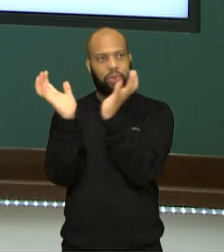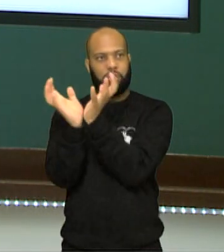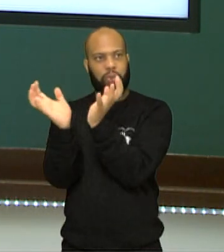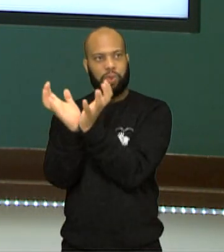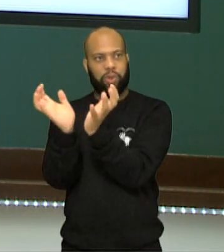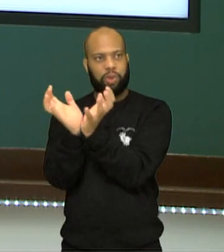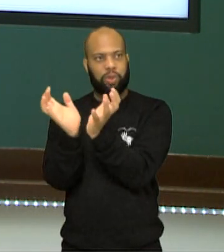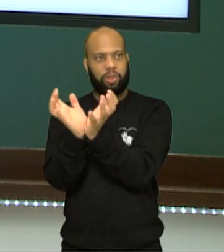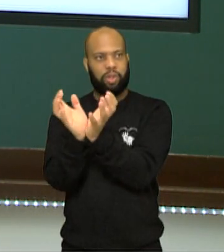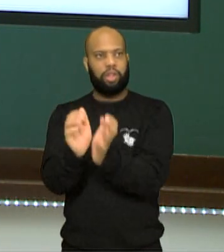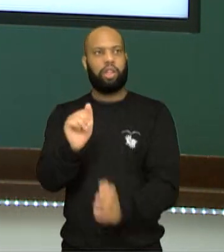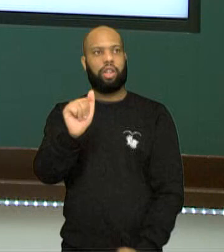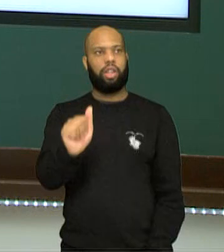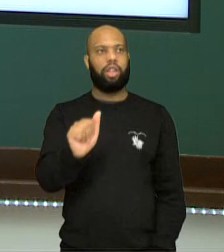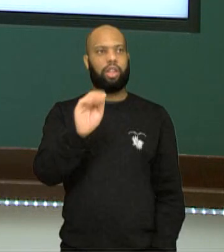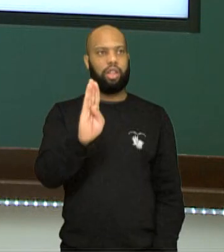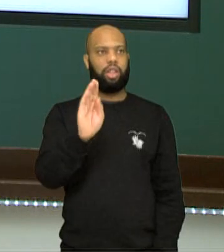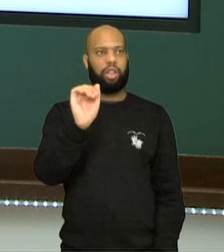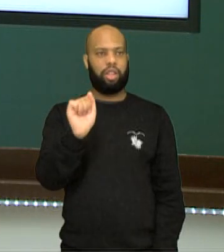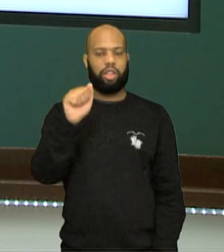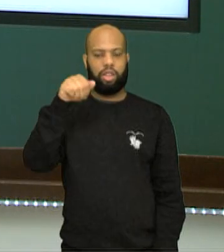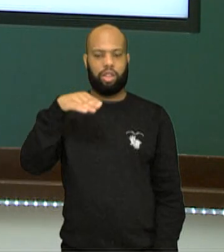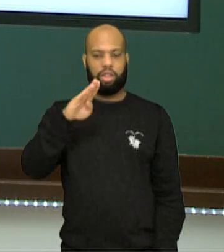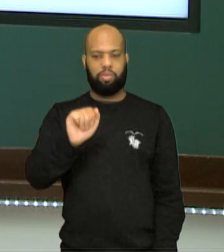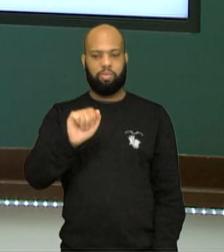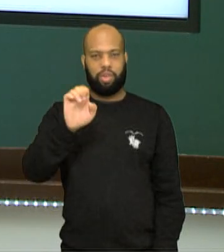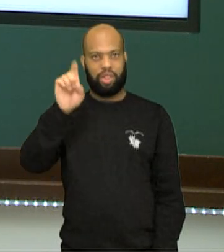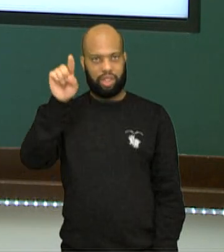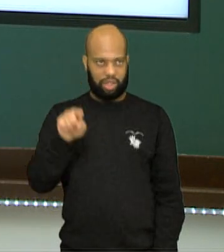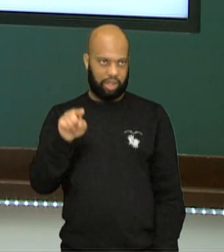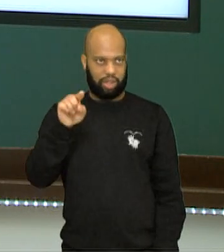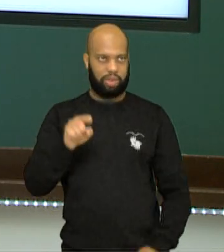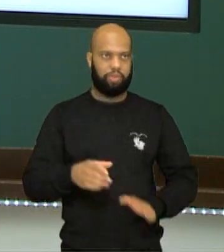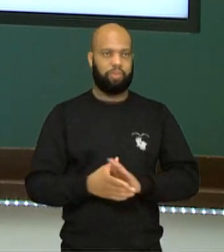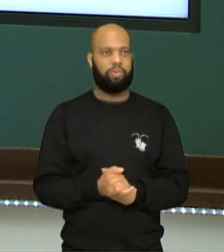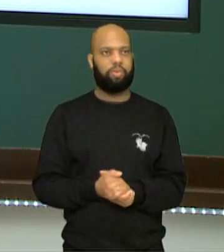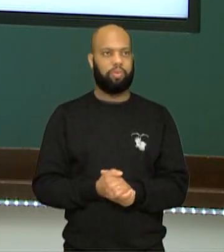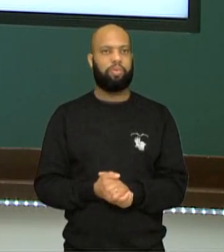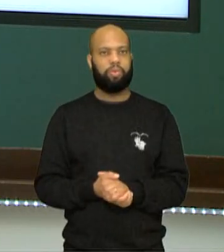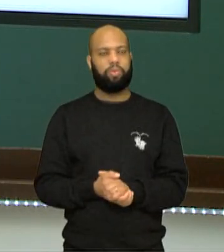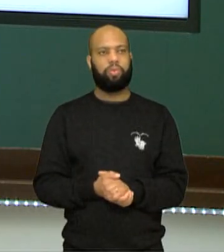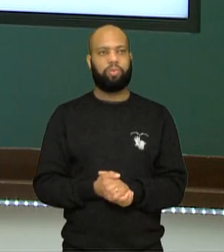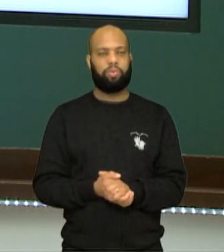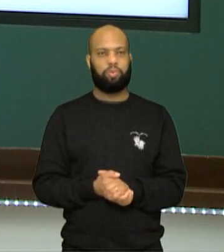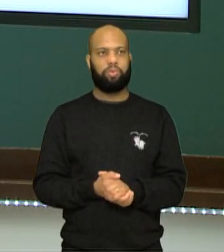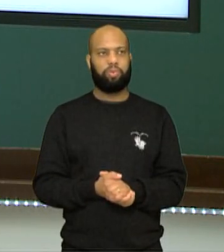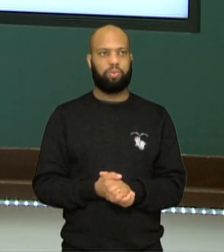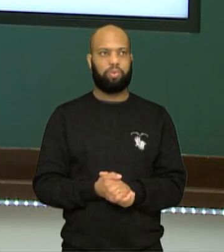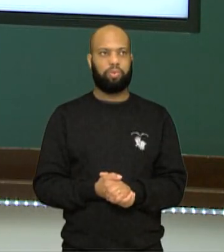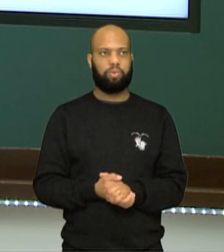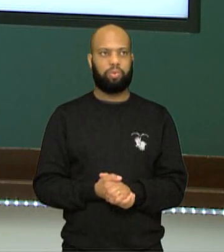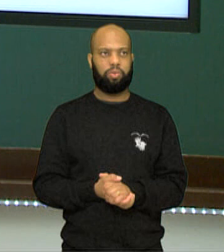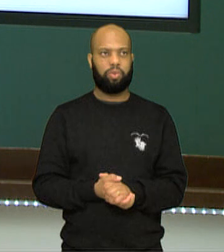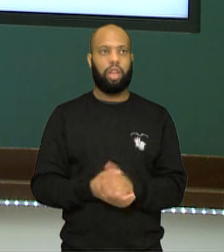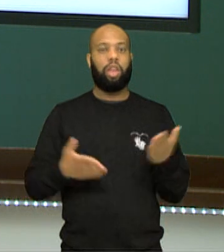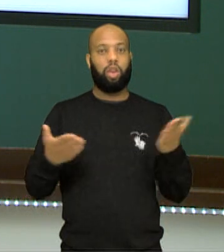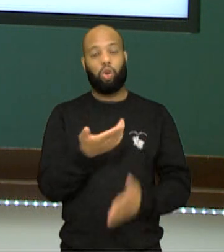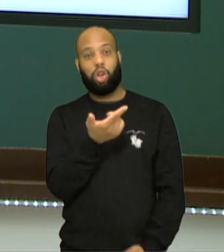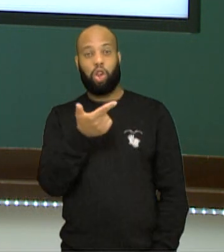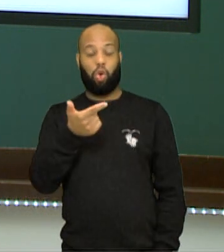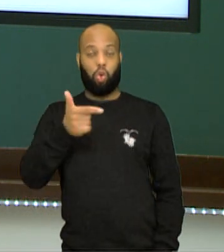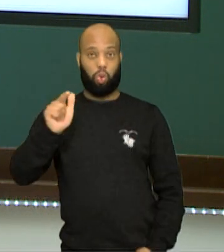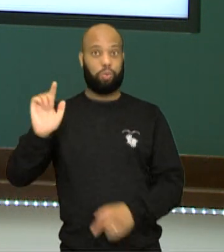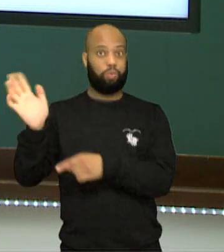grupo Abambaê, né? Do Marajoara, né? Que existe aí até hoje. E aí o